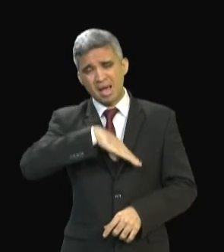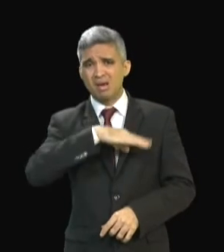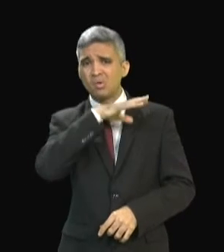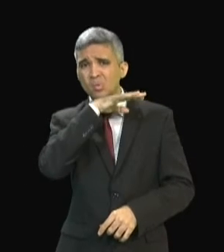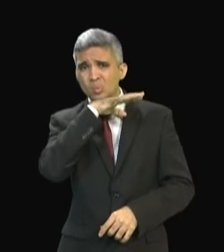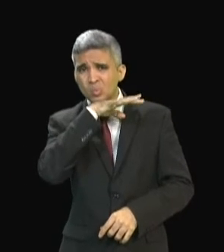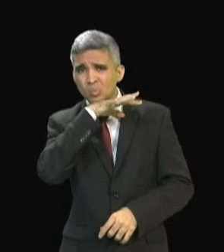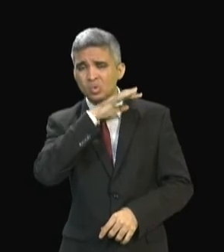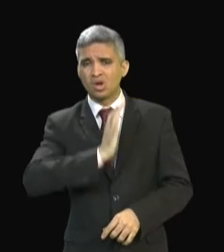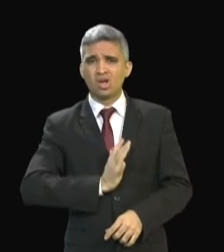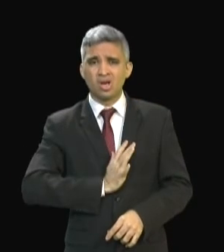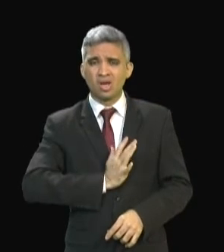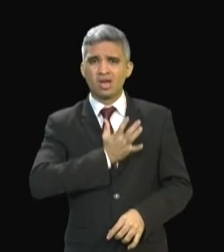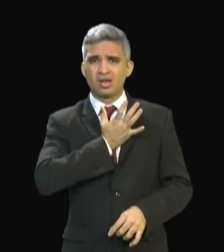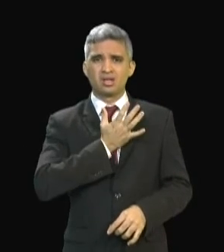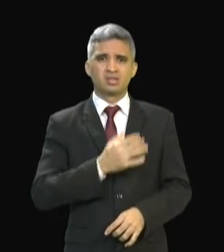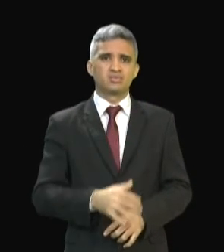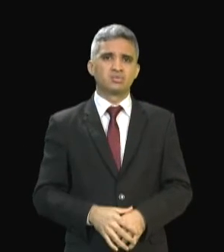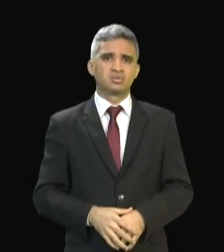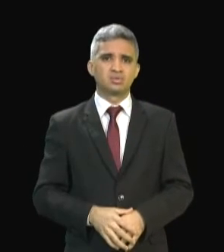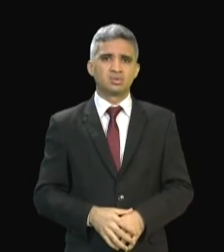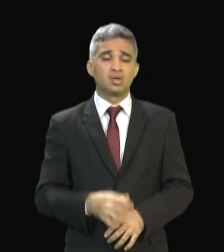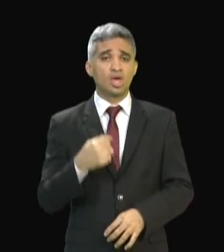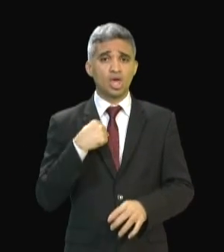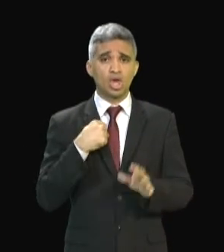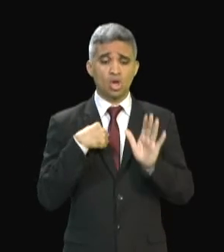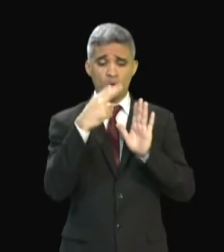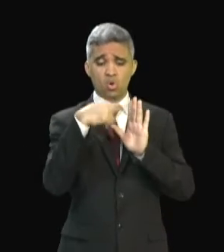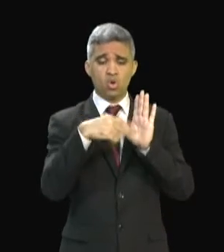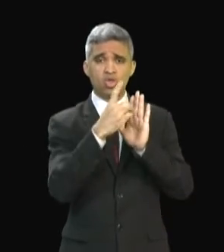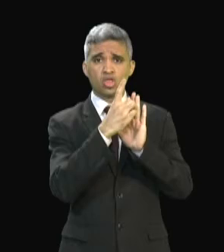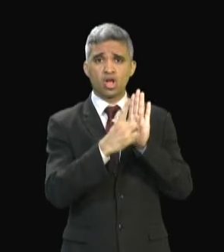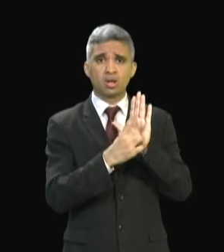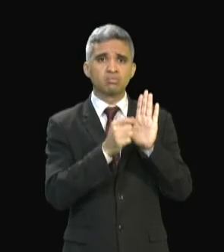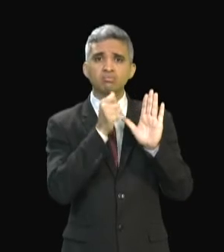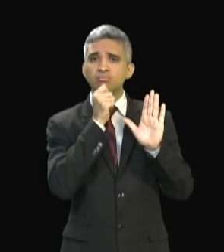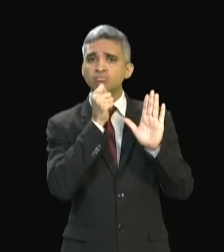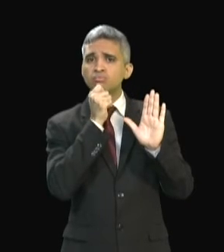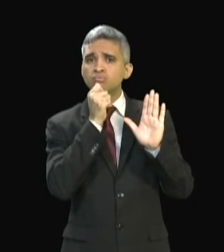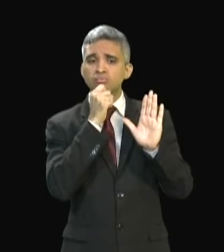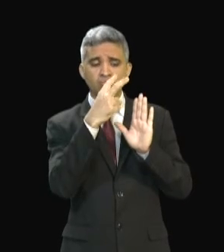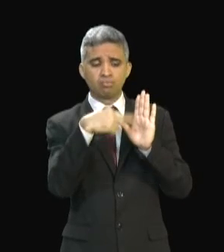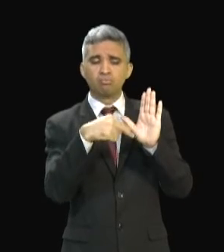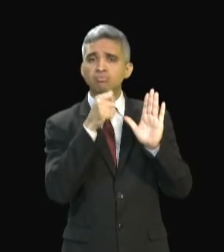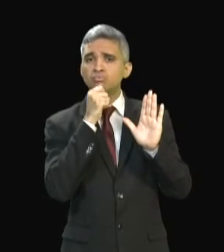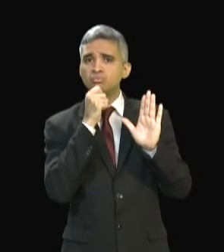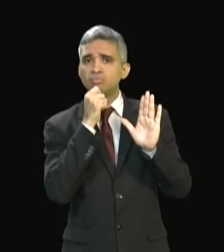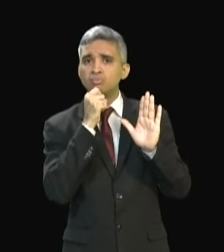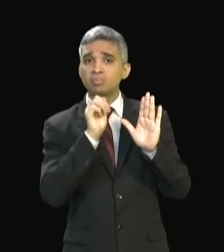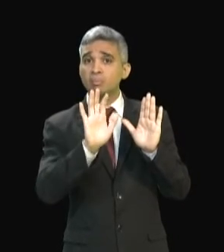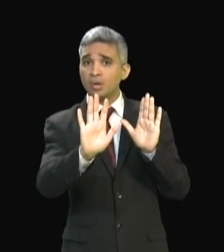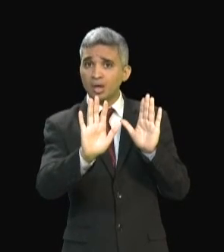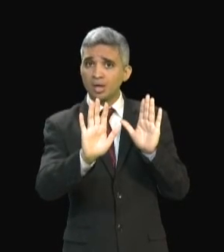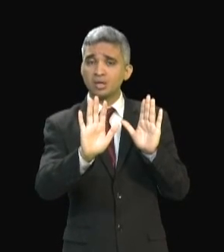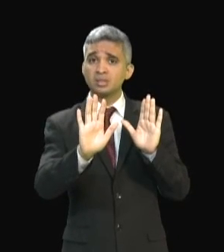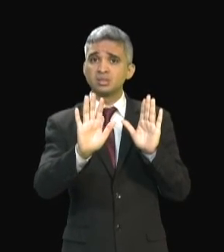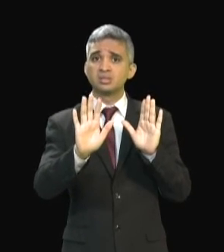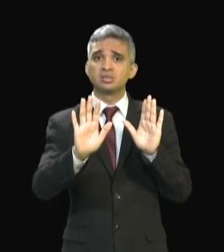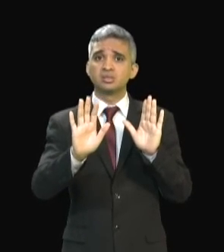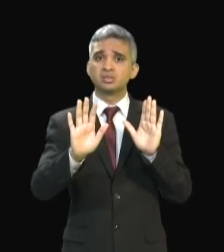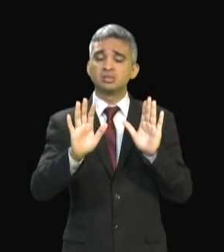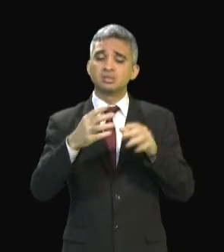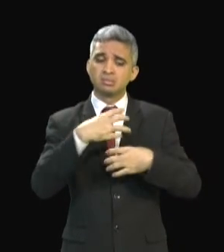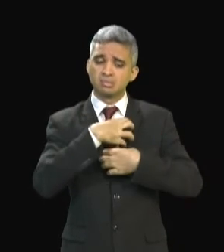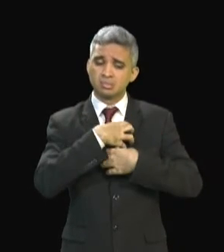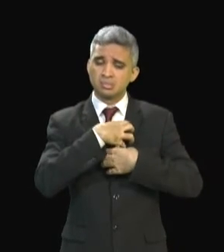jurídicas que deram a legalidade para esse decreto do governador, mas eu tenho certeza absoluta que é por